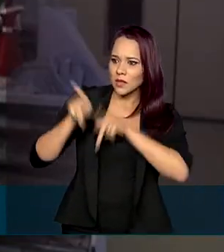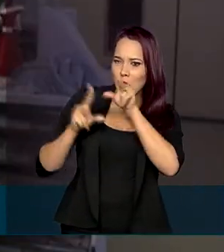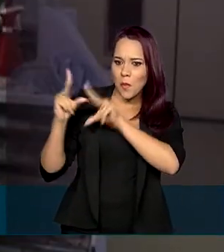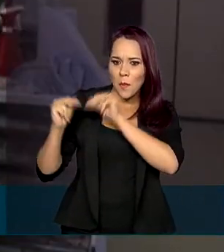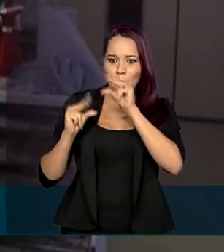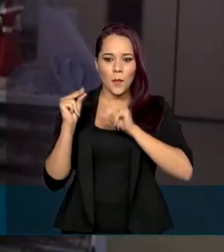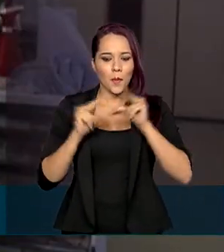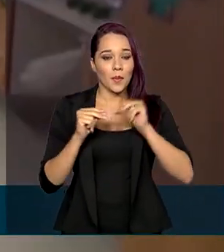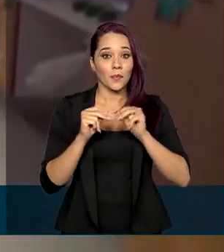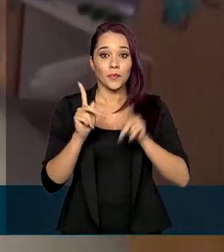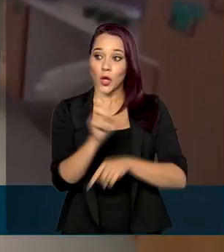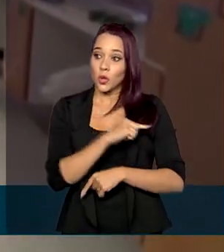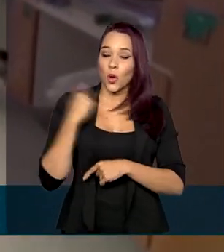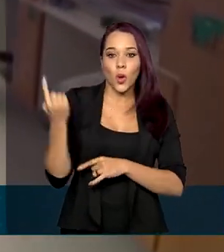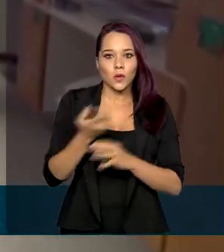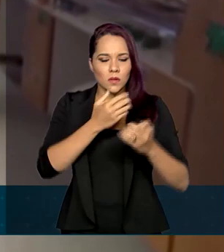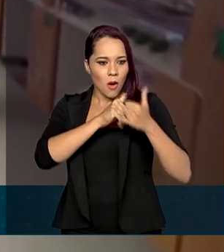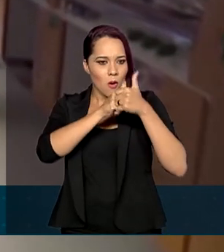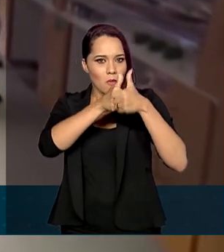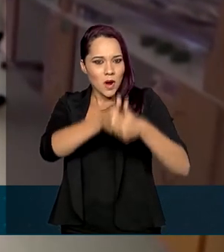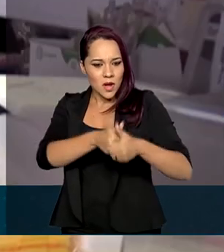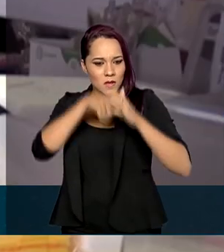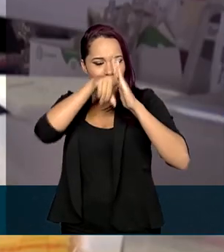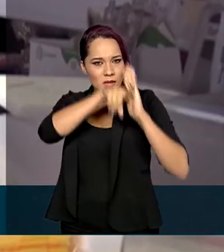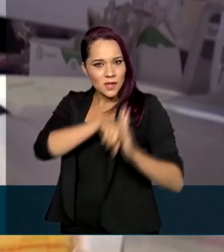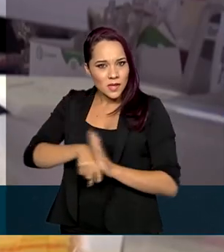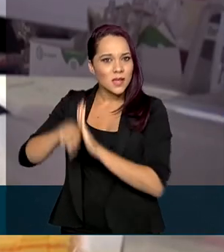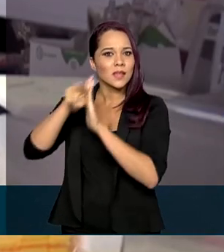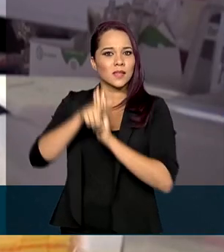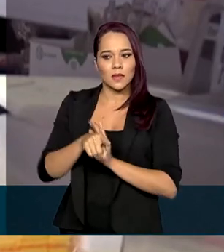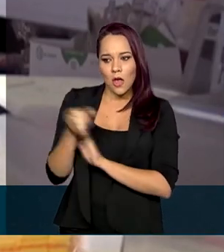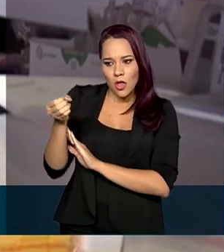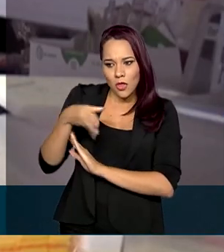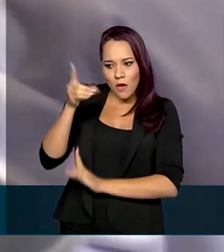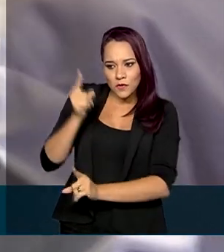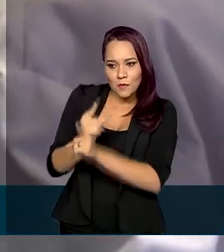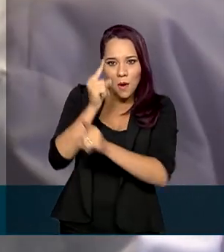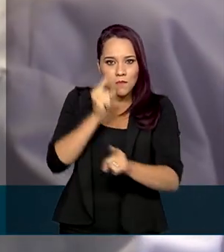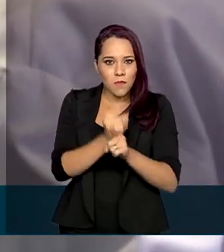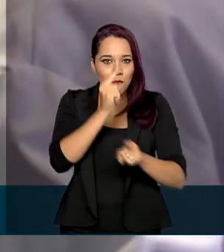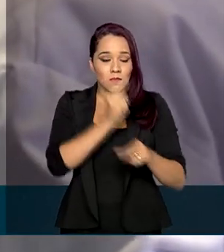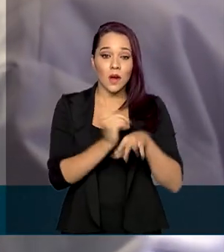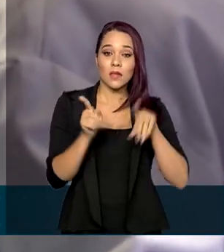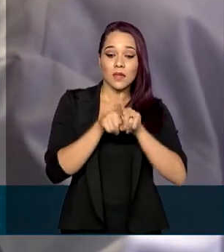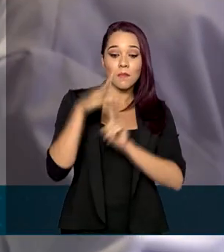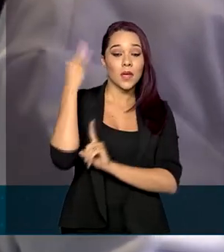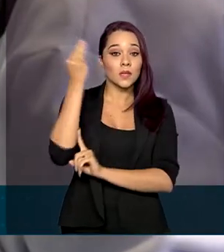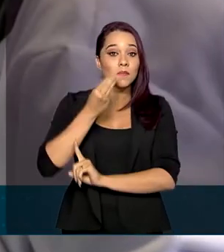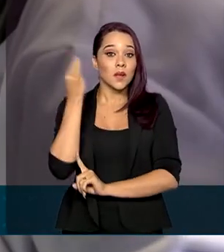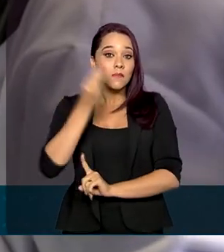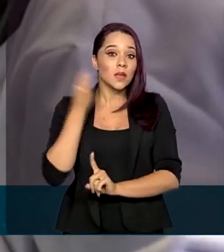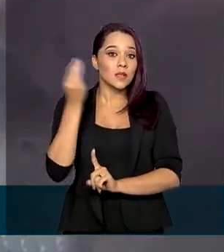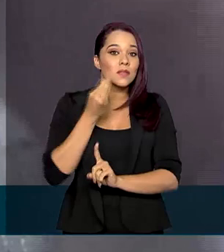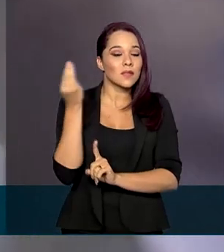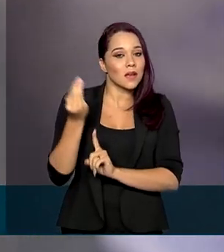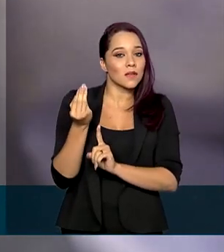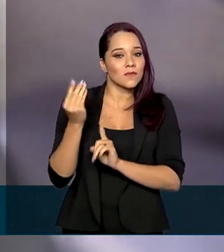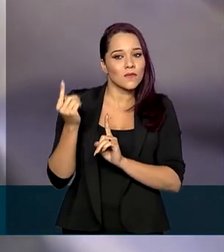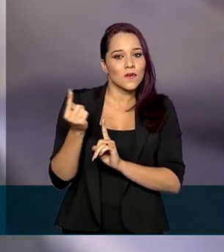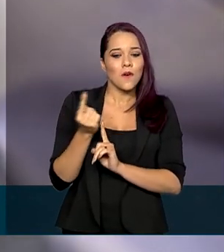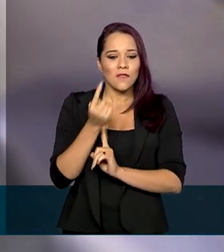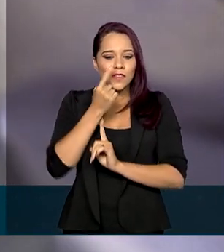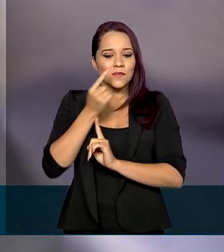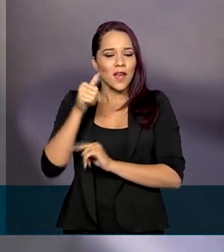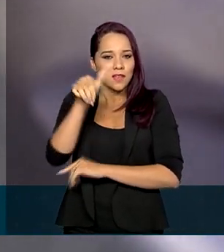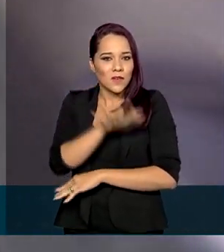Estamos todos acompanhando as pesquisas, as novas descobertas e experimentando uma intimidade com